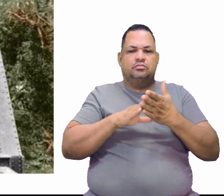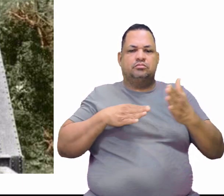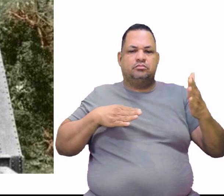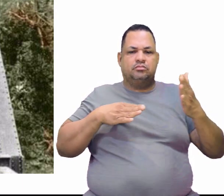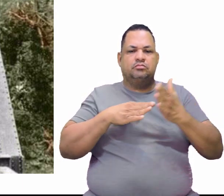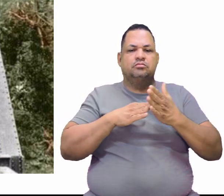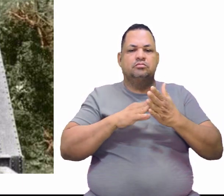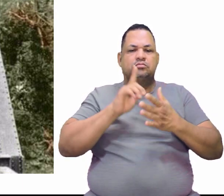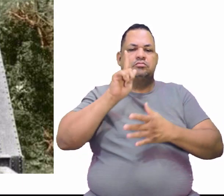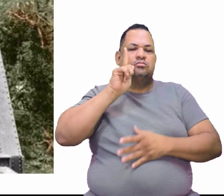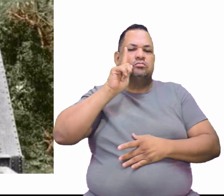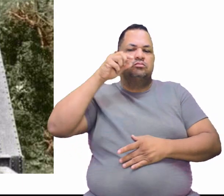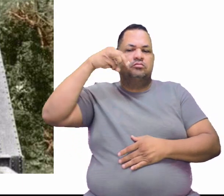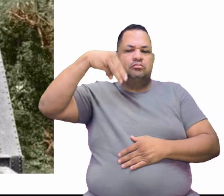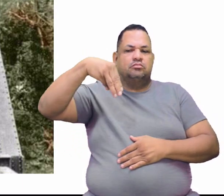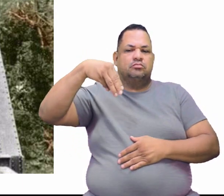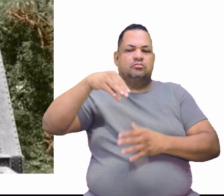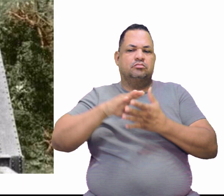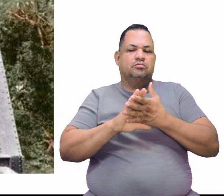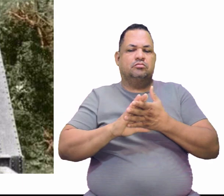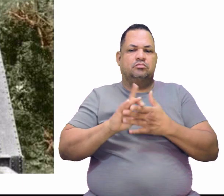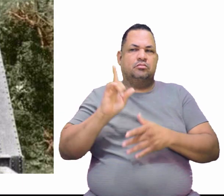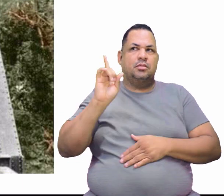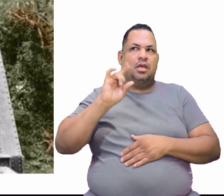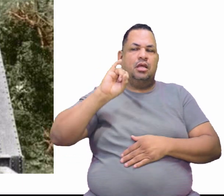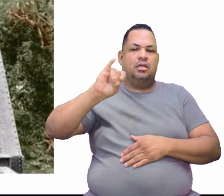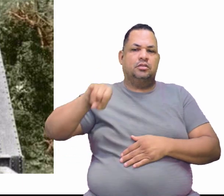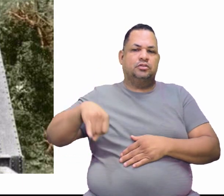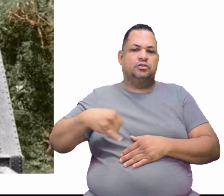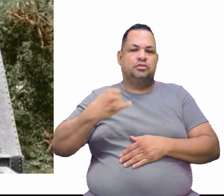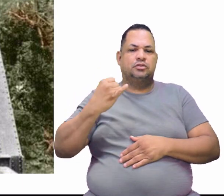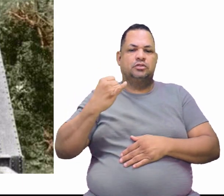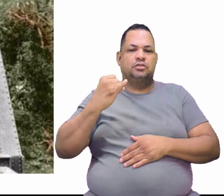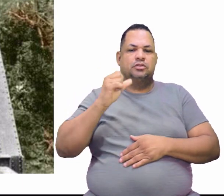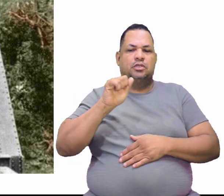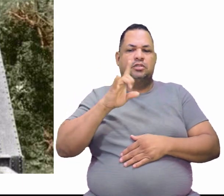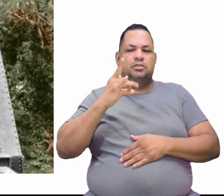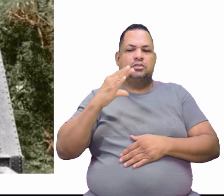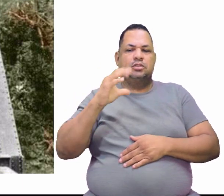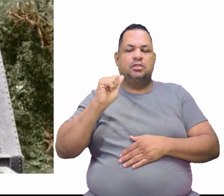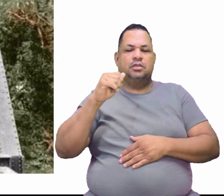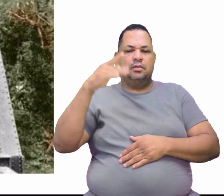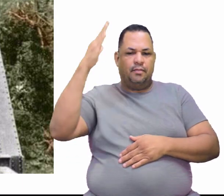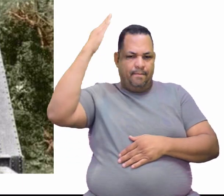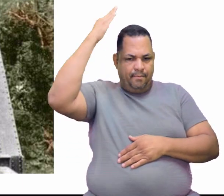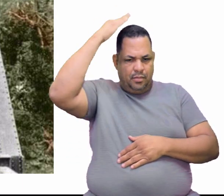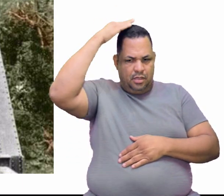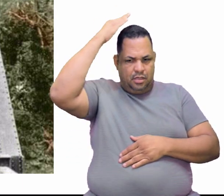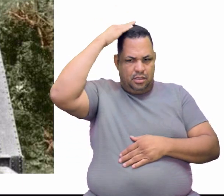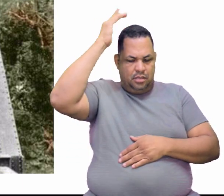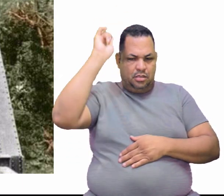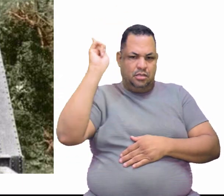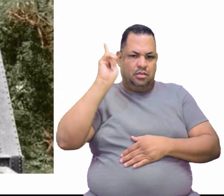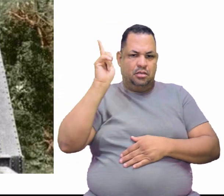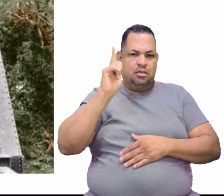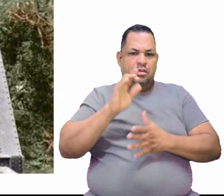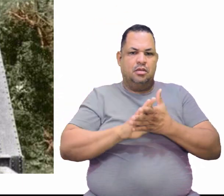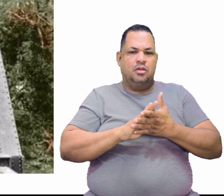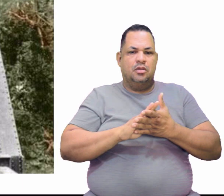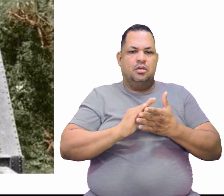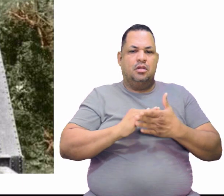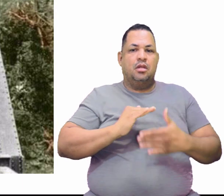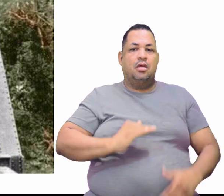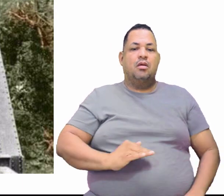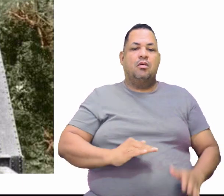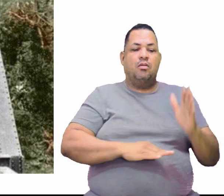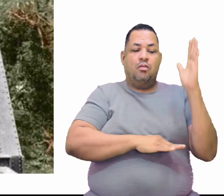em Jaci, Paraná, na época quando eles começaram a fazer a usina de Jirau, e acabou elevando